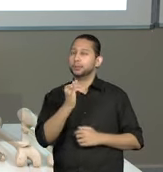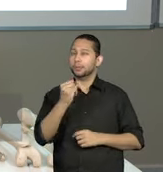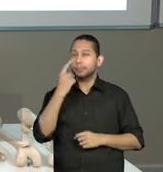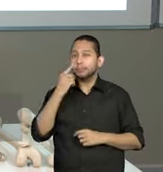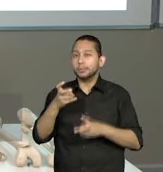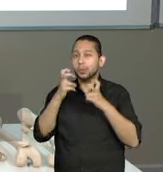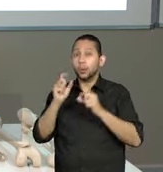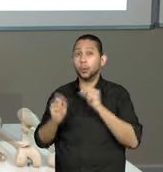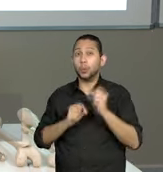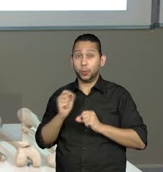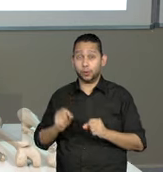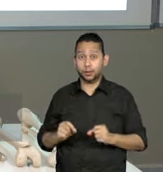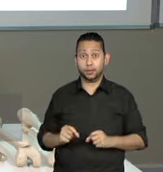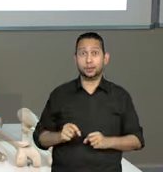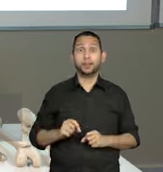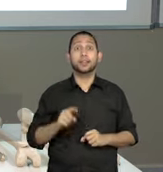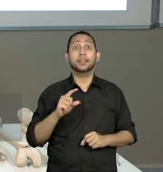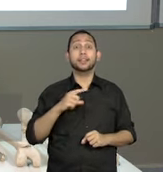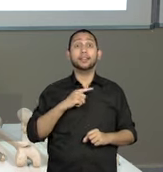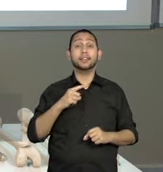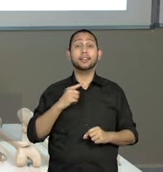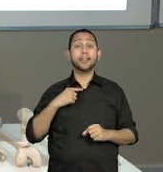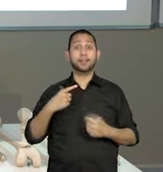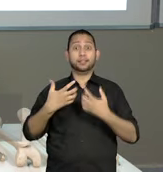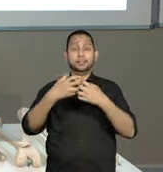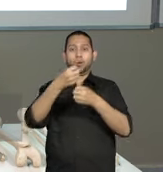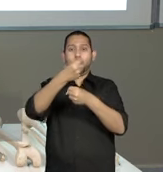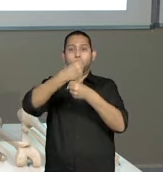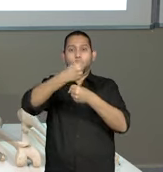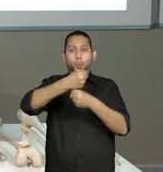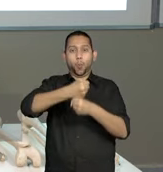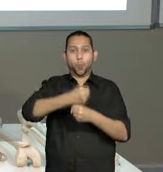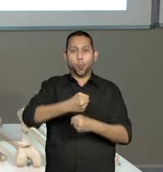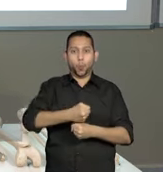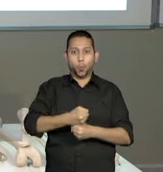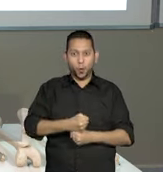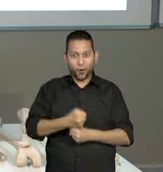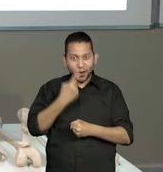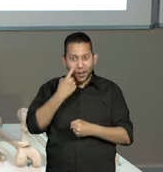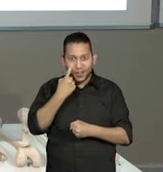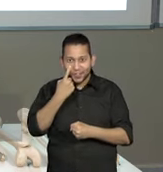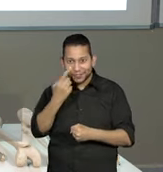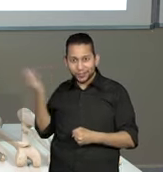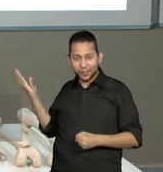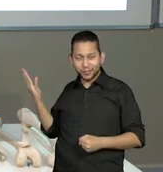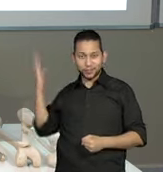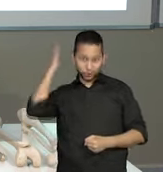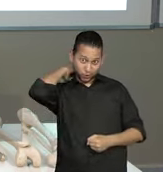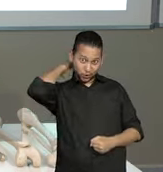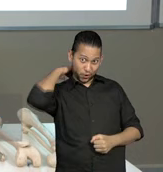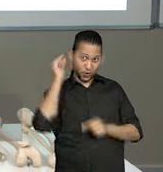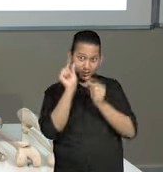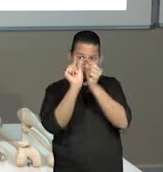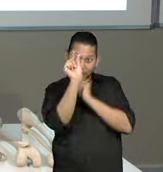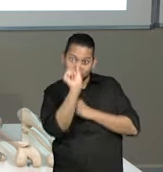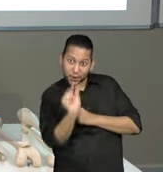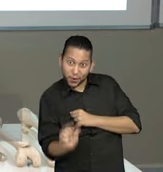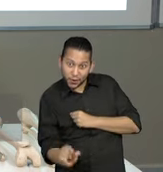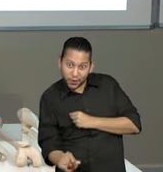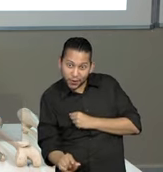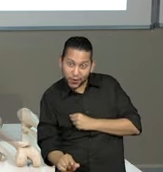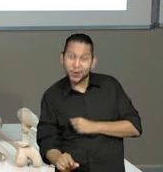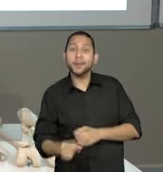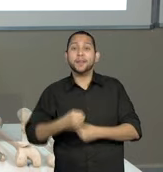ossos percorrendo a coluna vertebral, que são essas vértebras. Lembra as vértebras que eu